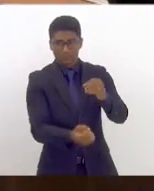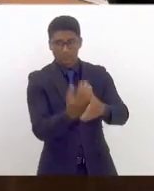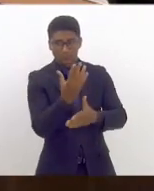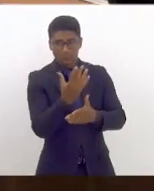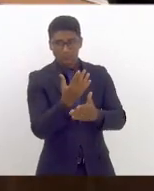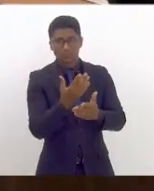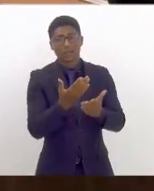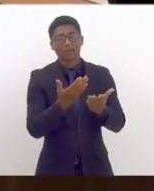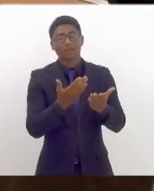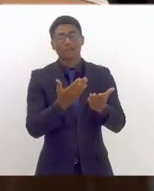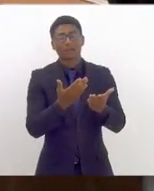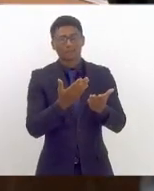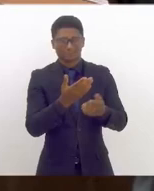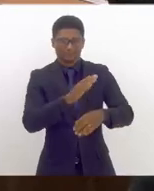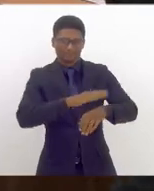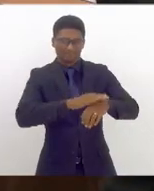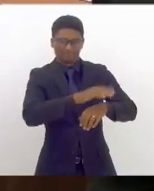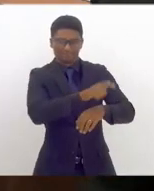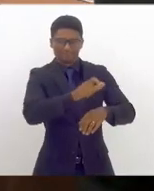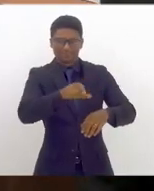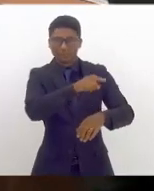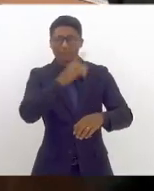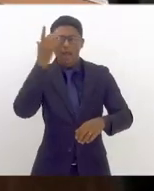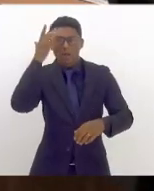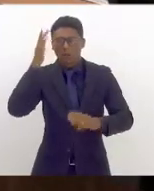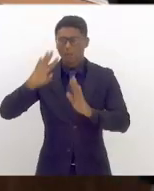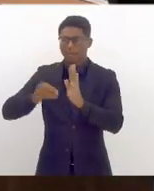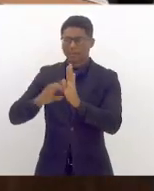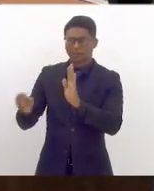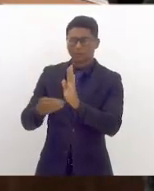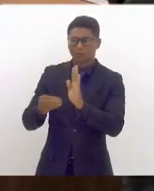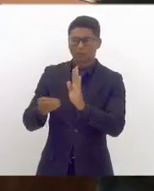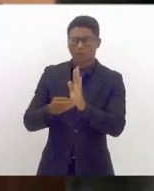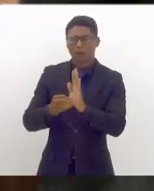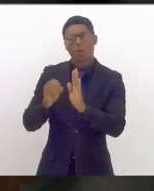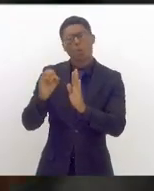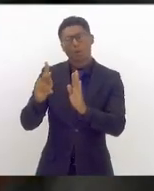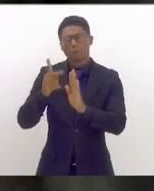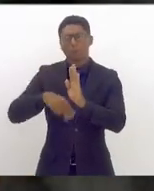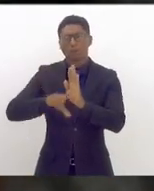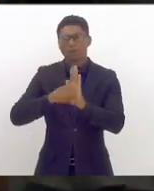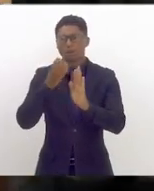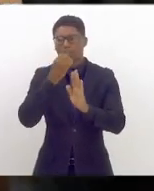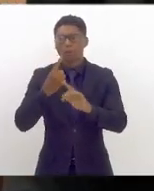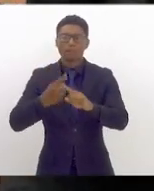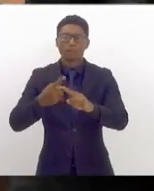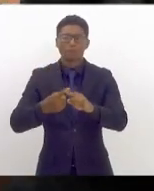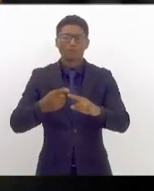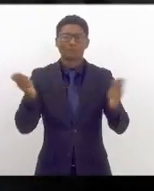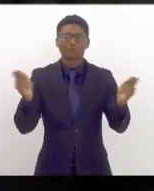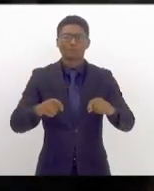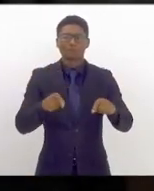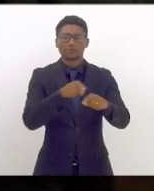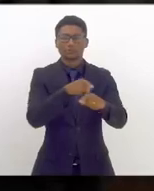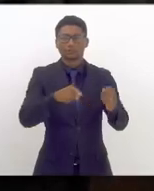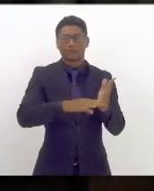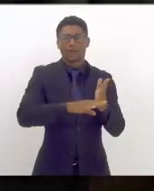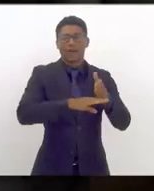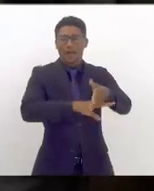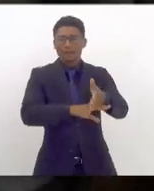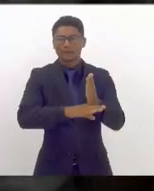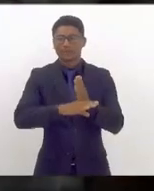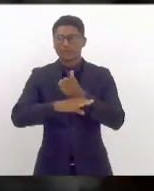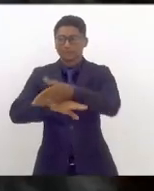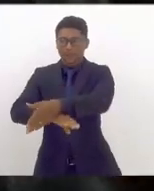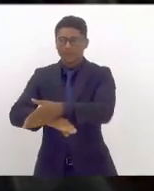com essas emendas é positivo porque garante o acesso o acesso as